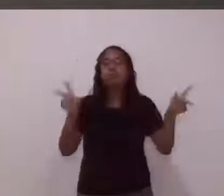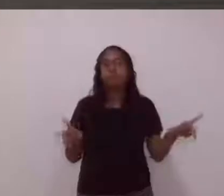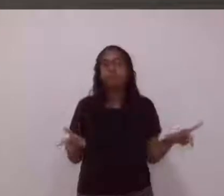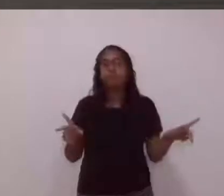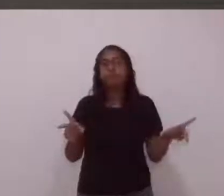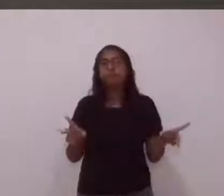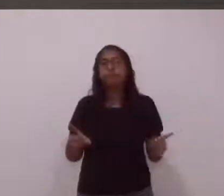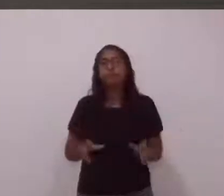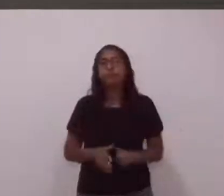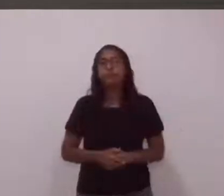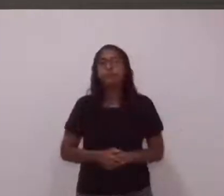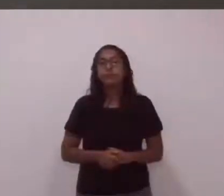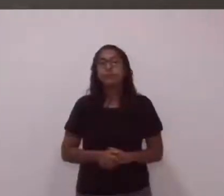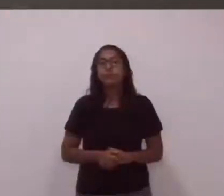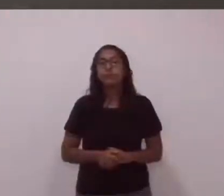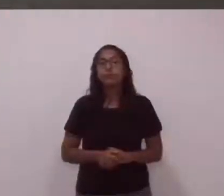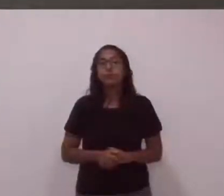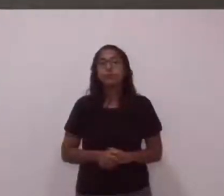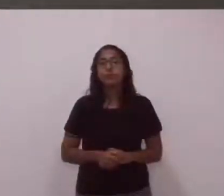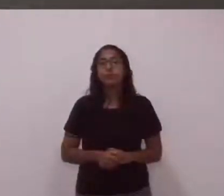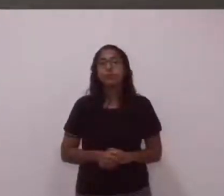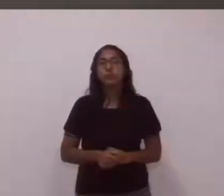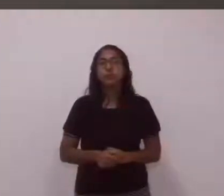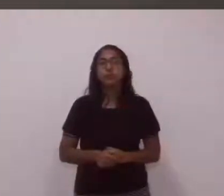funções distintas